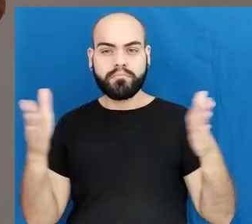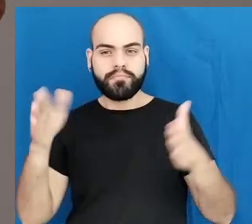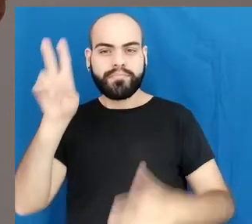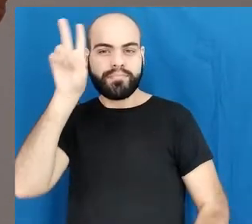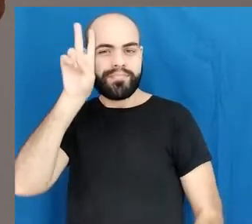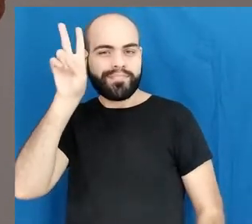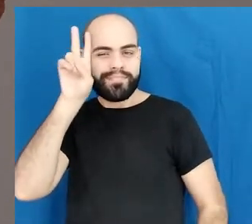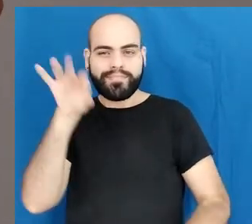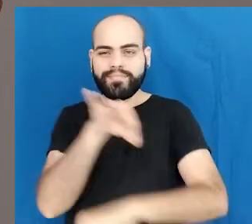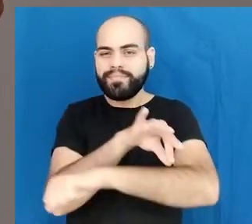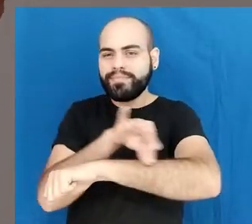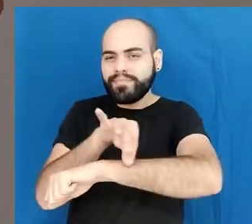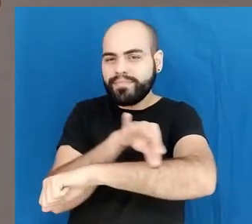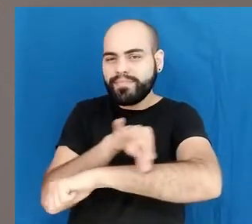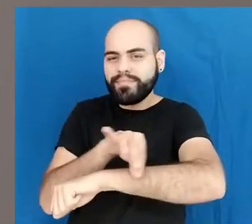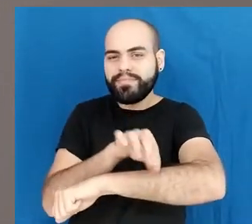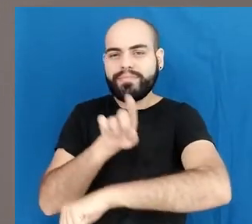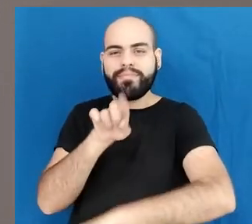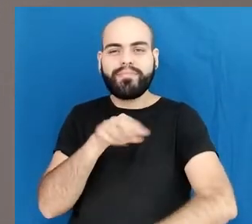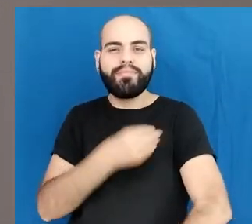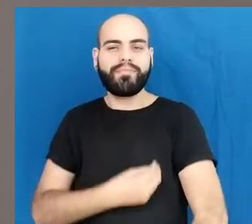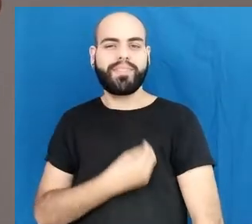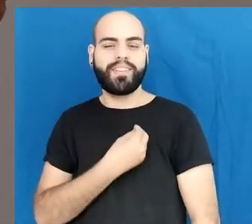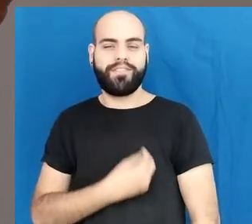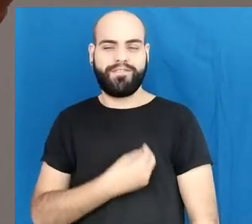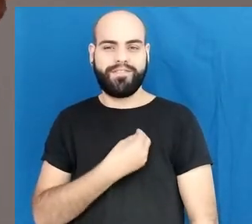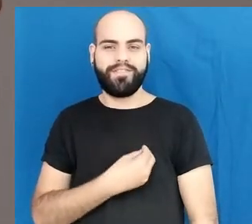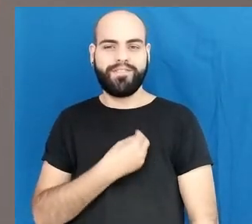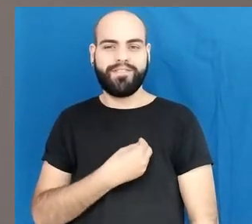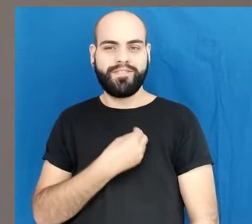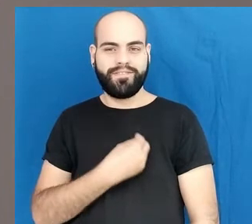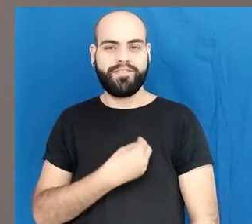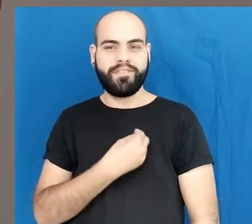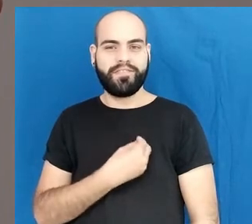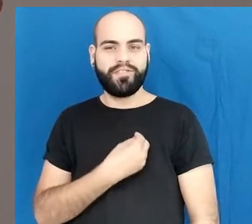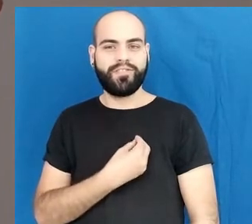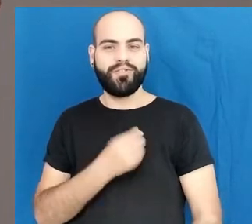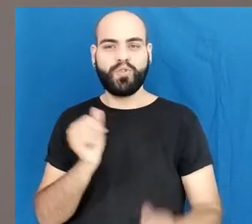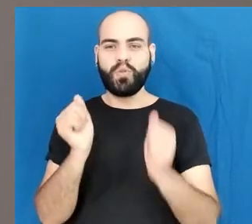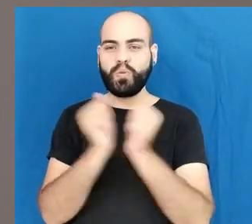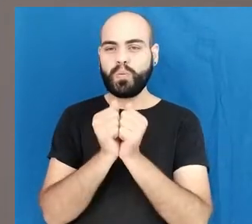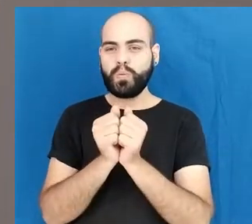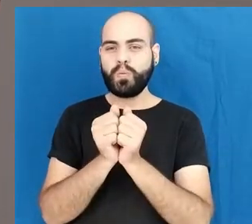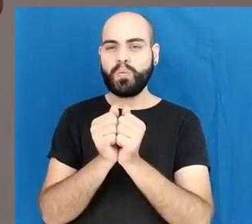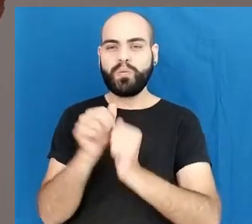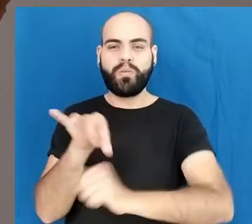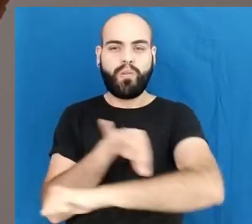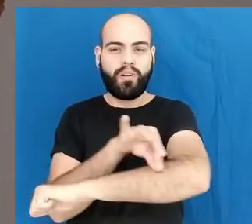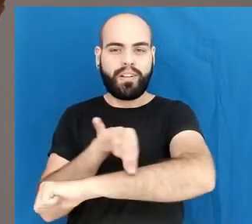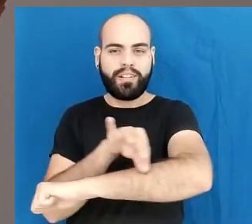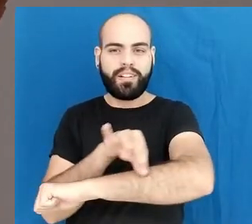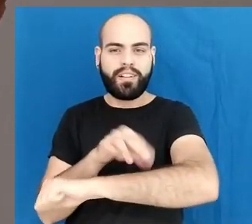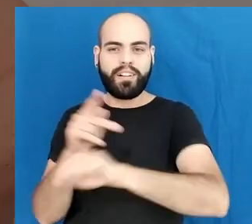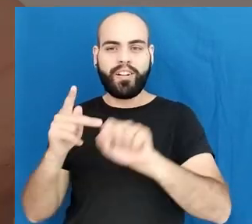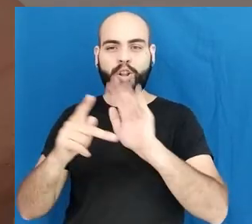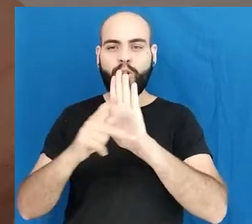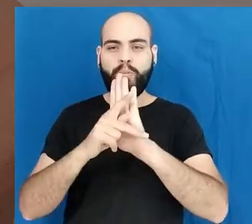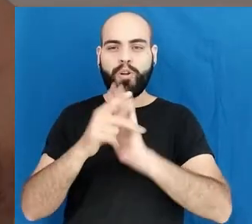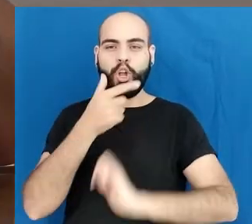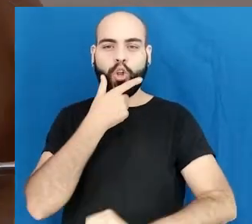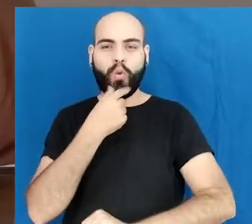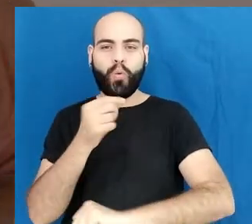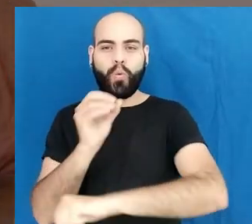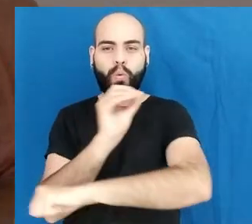montada, que eu me lembro, chamava-se Arquitetura e a Vida, e era em cima da arquitetura do Niemeyer. E